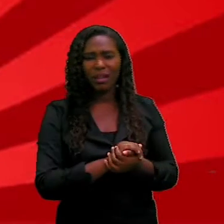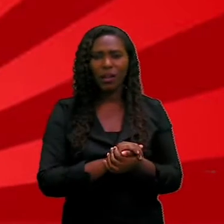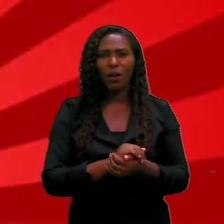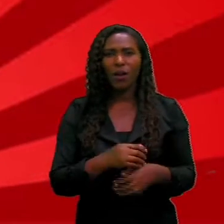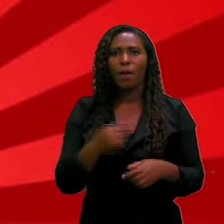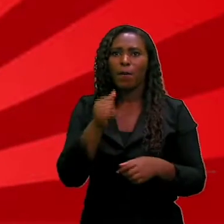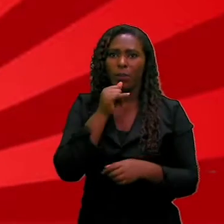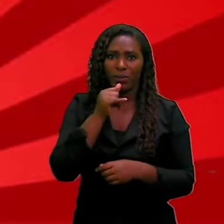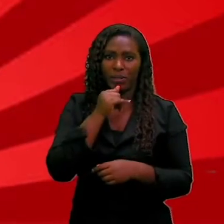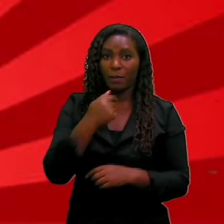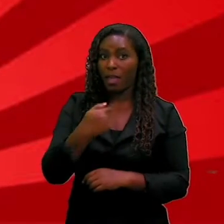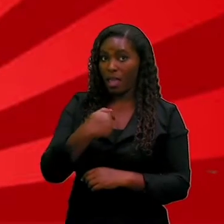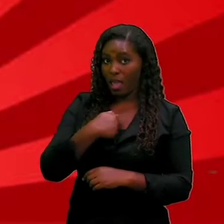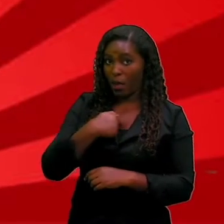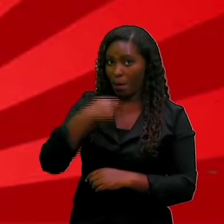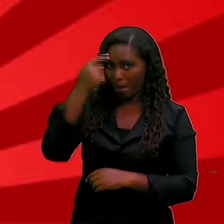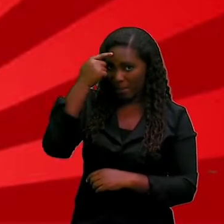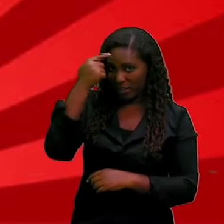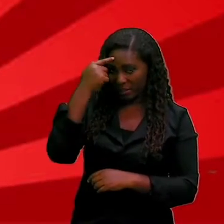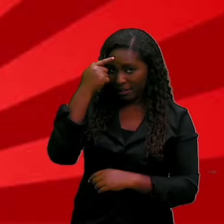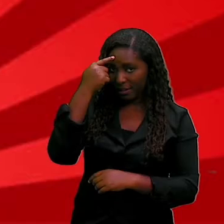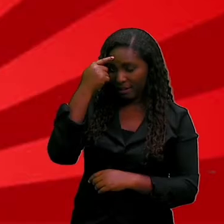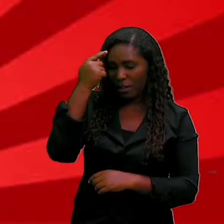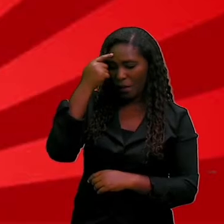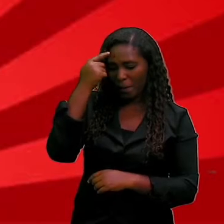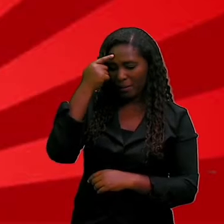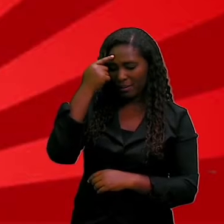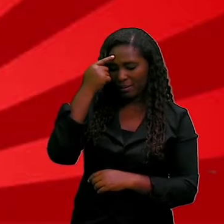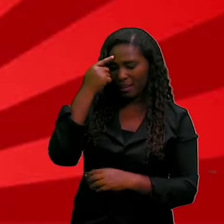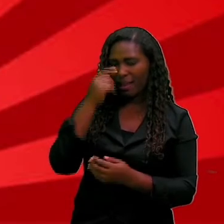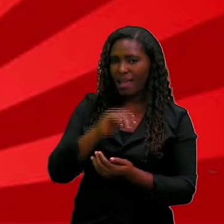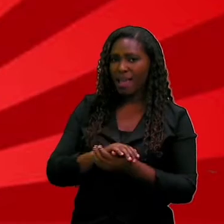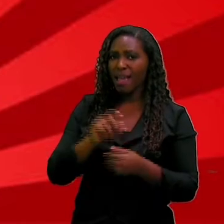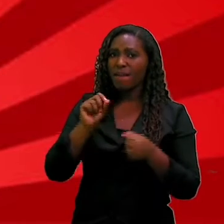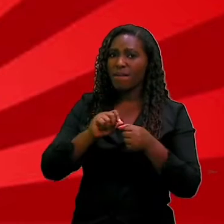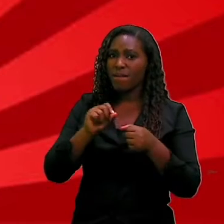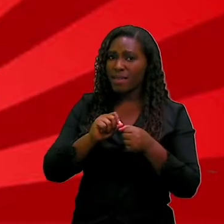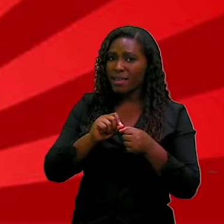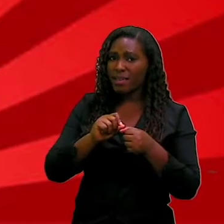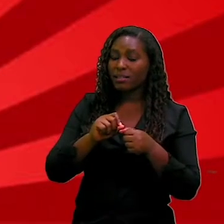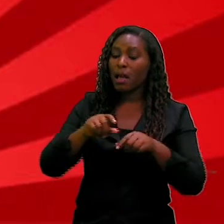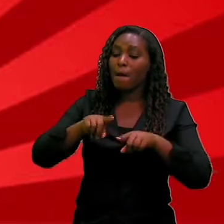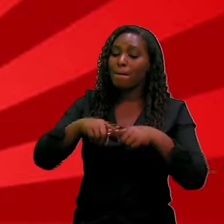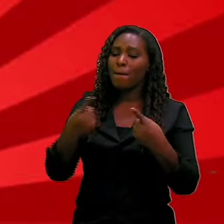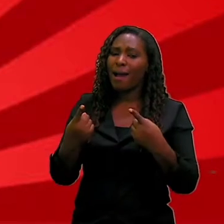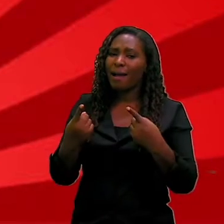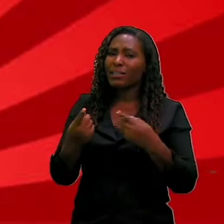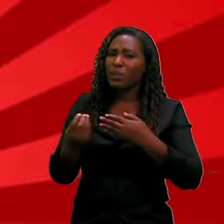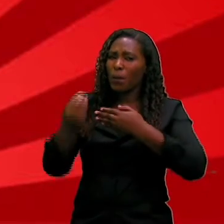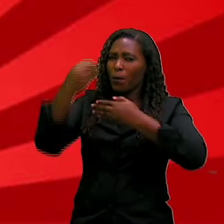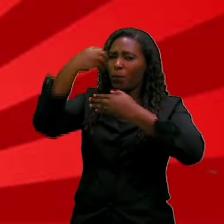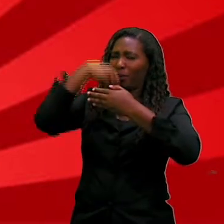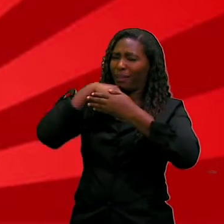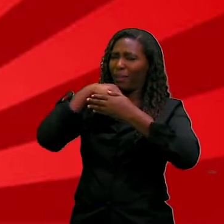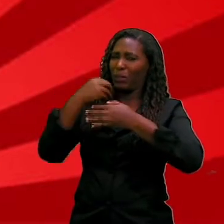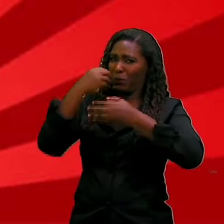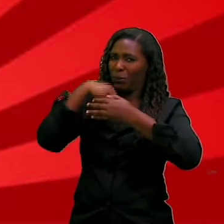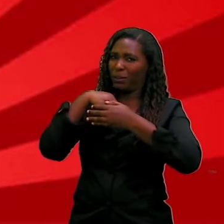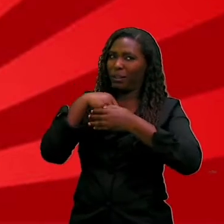né? A gente deixa aí uma distância do que é intencional entre o que dizemos e aquilo que